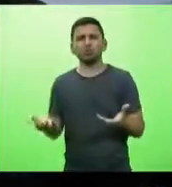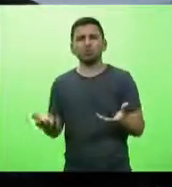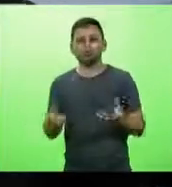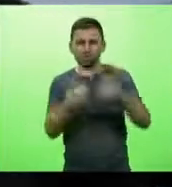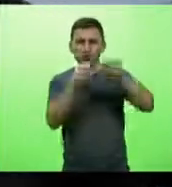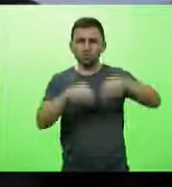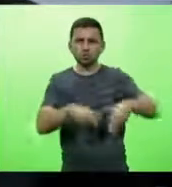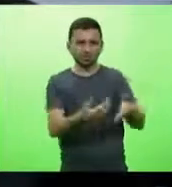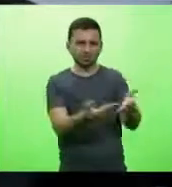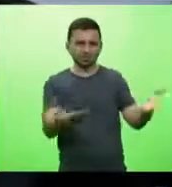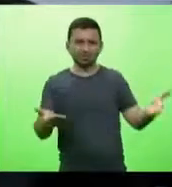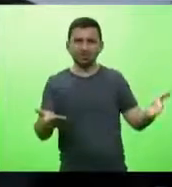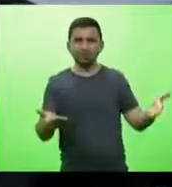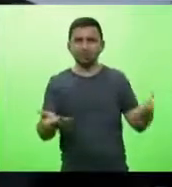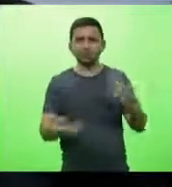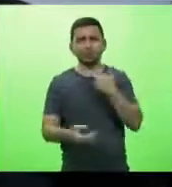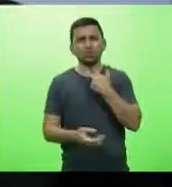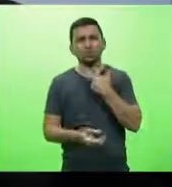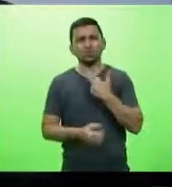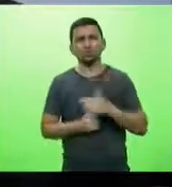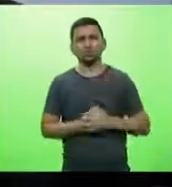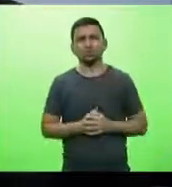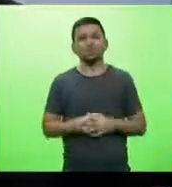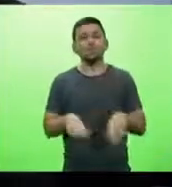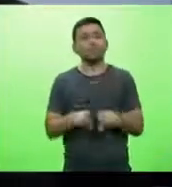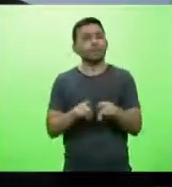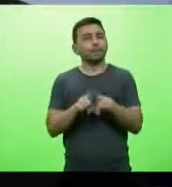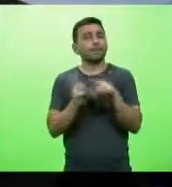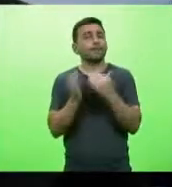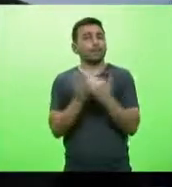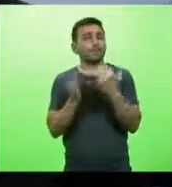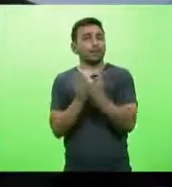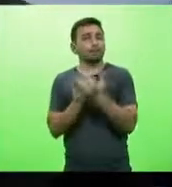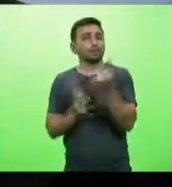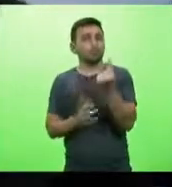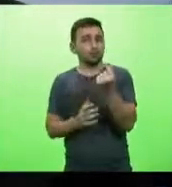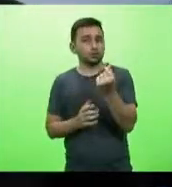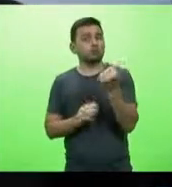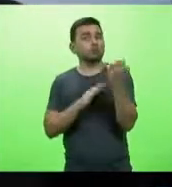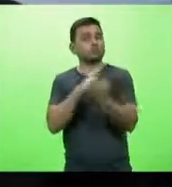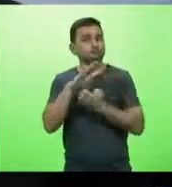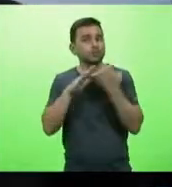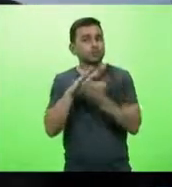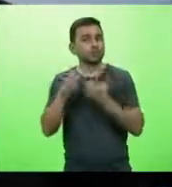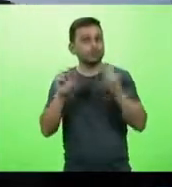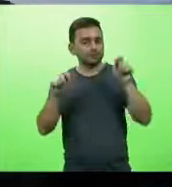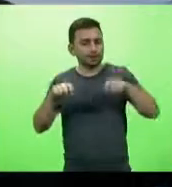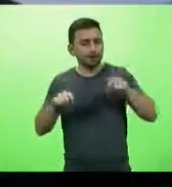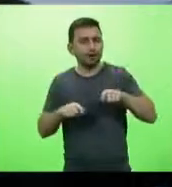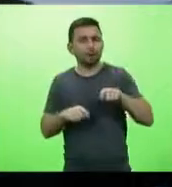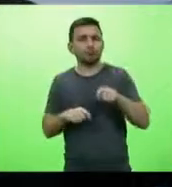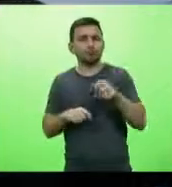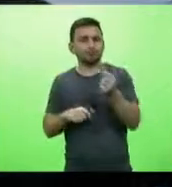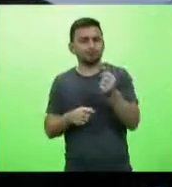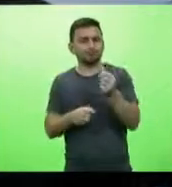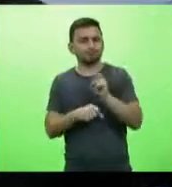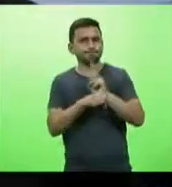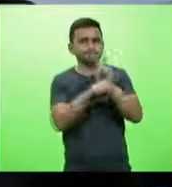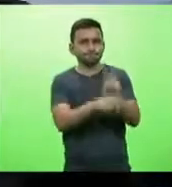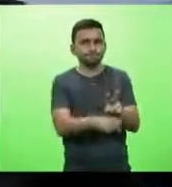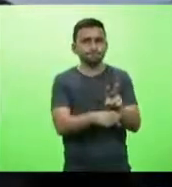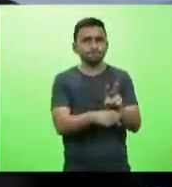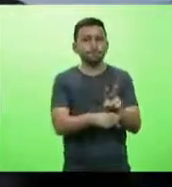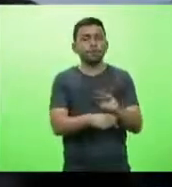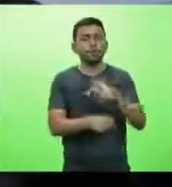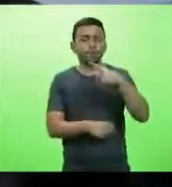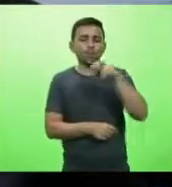está prejudicado. E a questão também de mais recursos para que as empresas possam ter linhas de financiamento como o Pronamp, que a gente possa ter uma linha